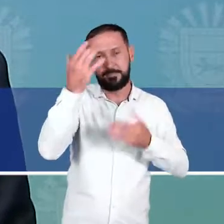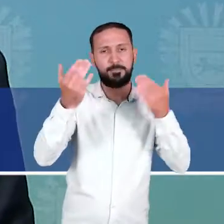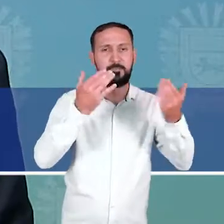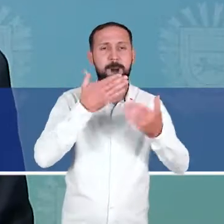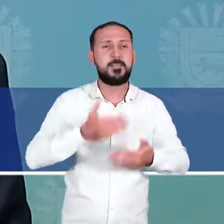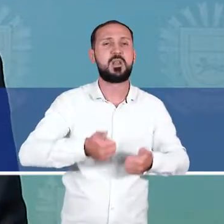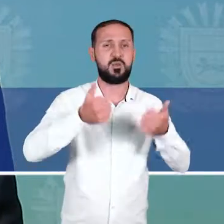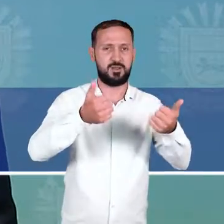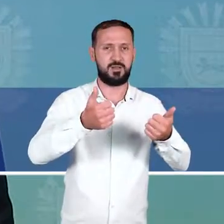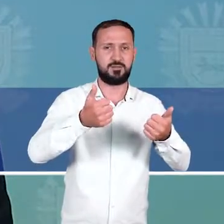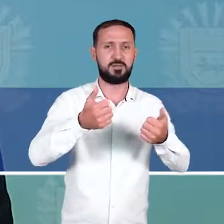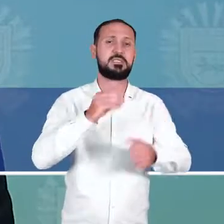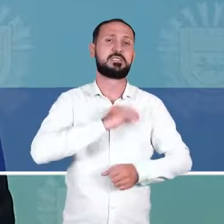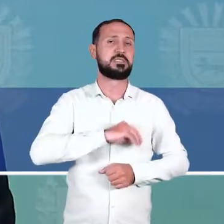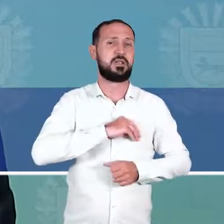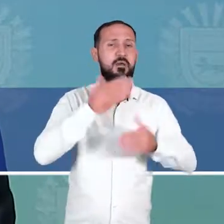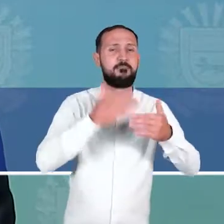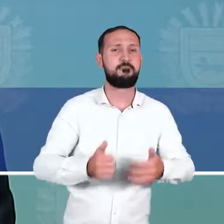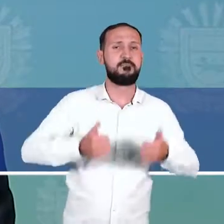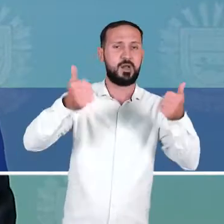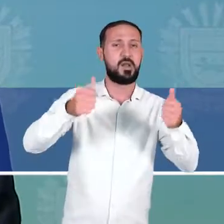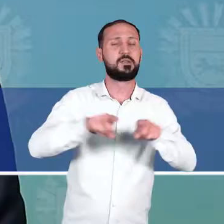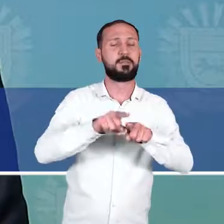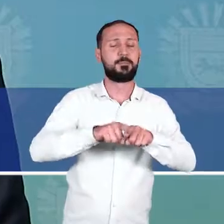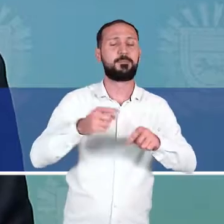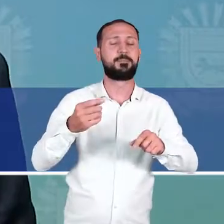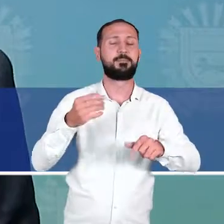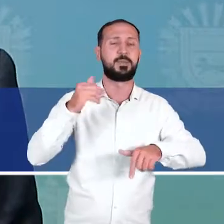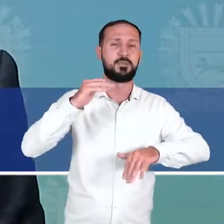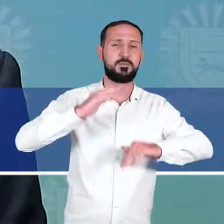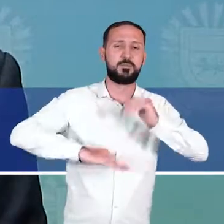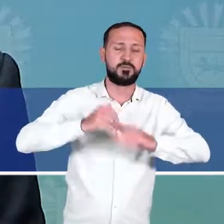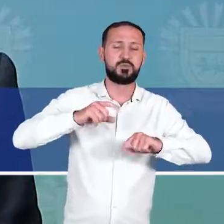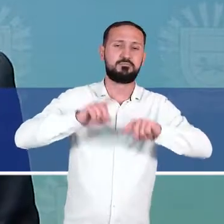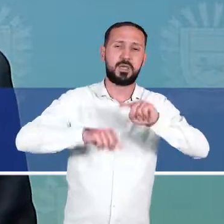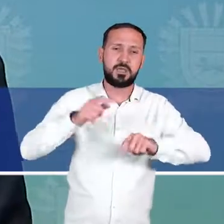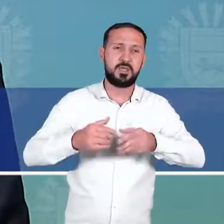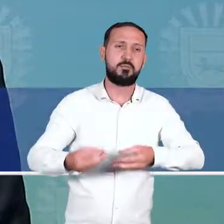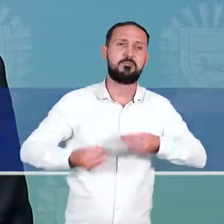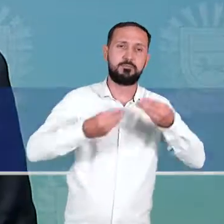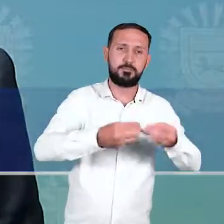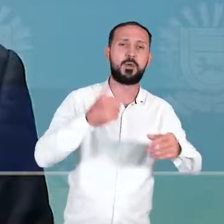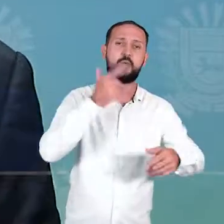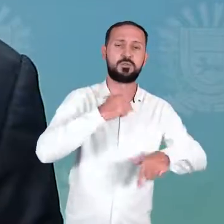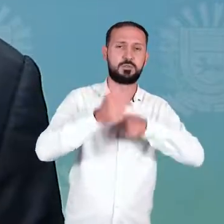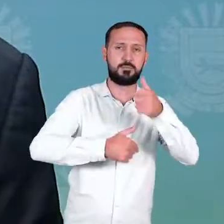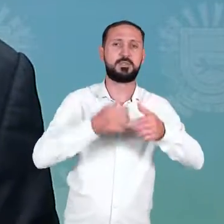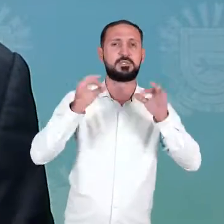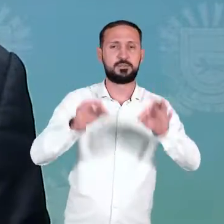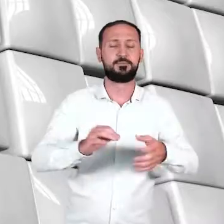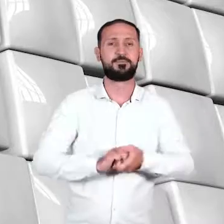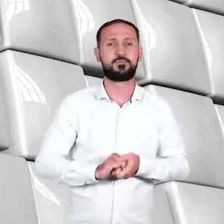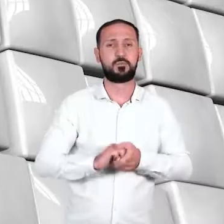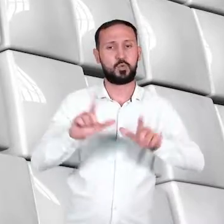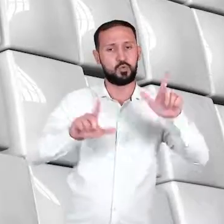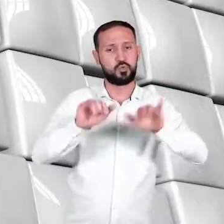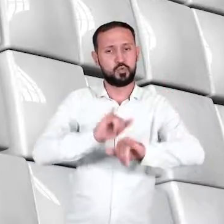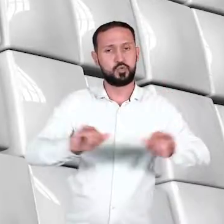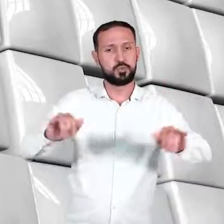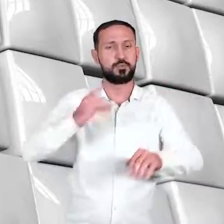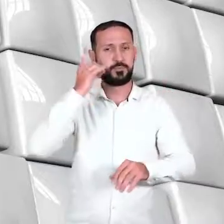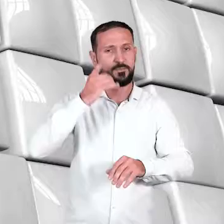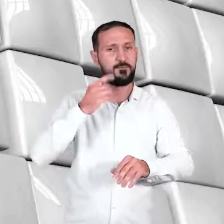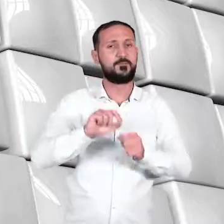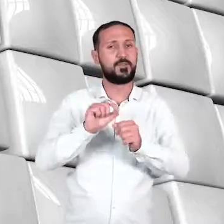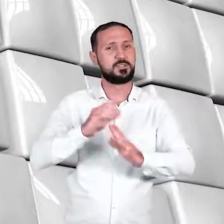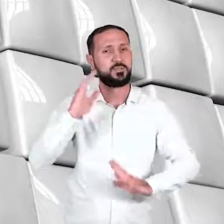esses policiais, da condição salarial e de trabalho, para que os mesmos possam cada vez mais desempenhar suas funções com garantia. O Jornal